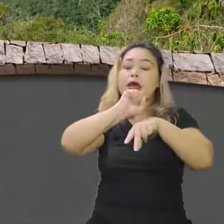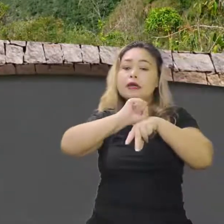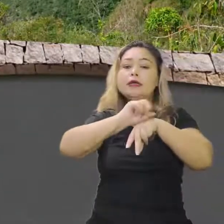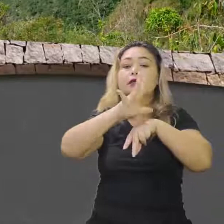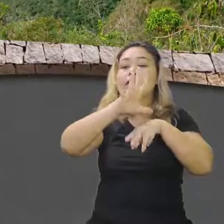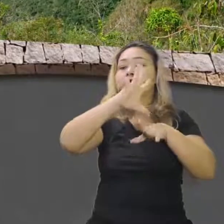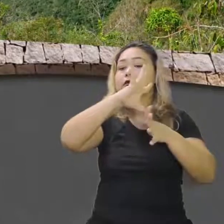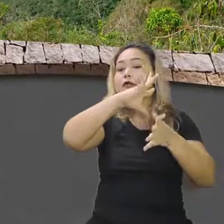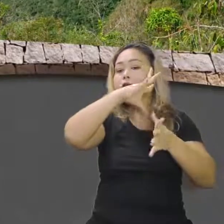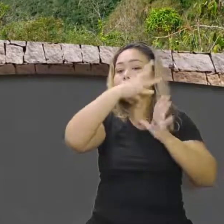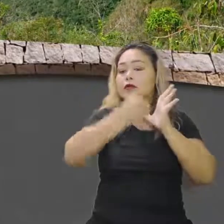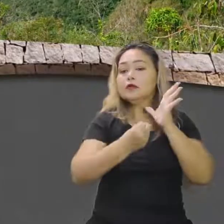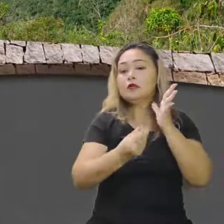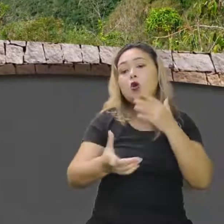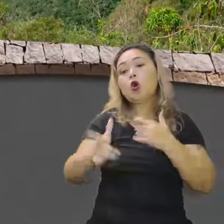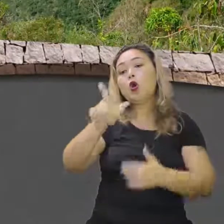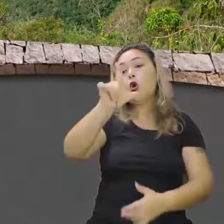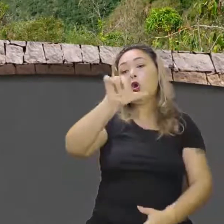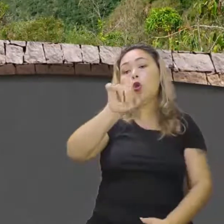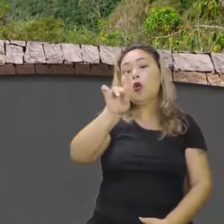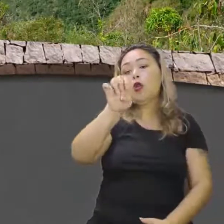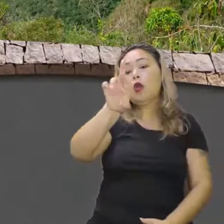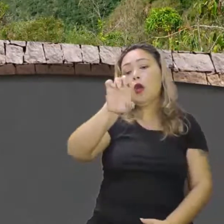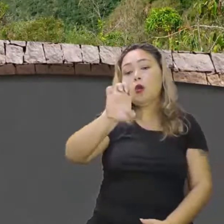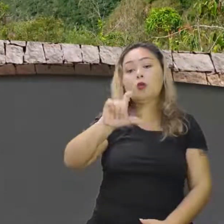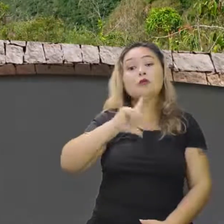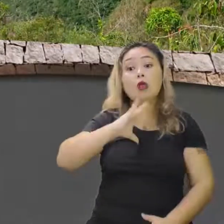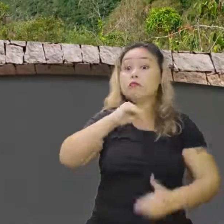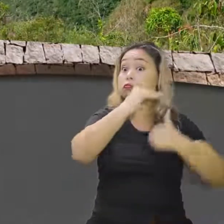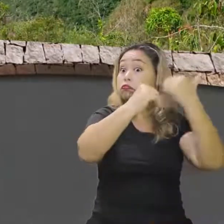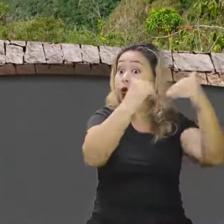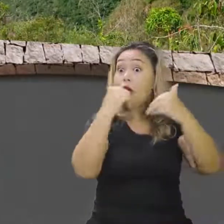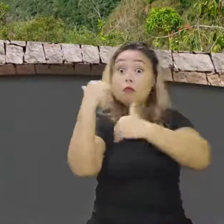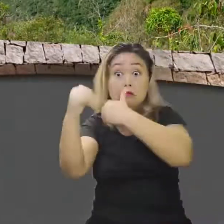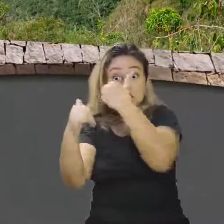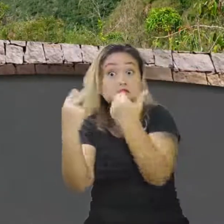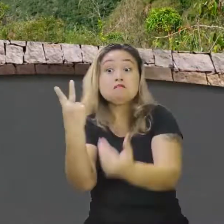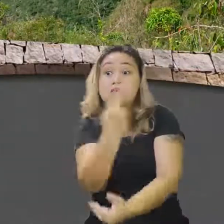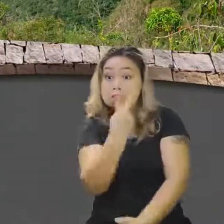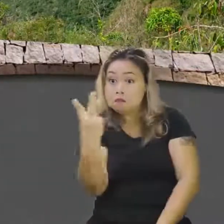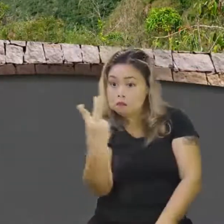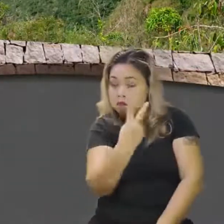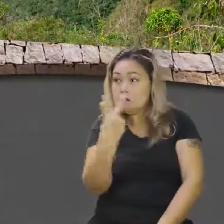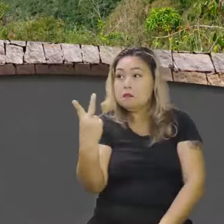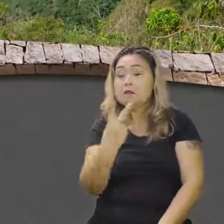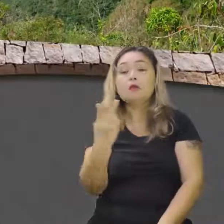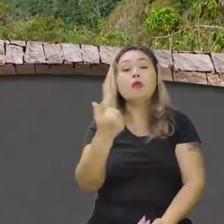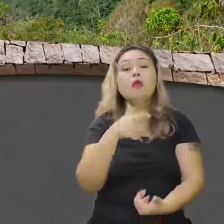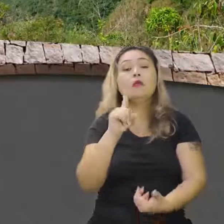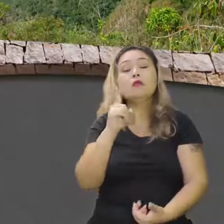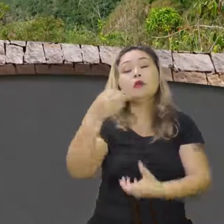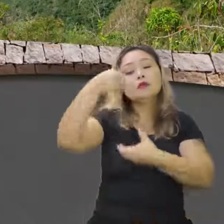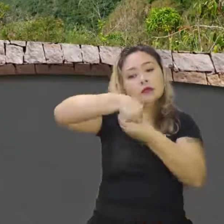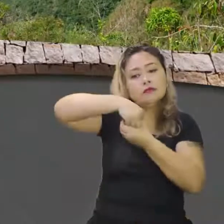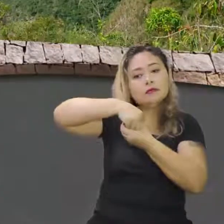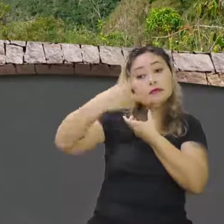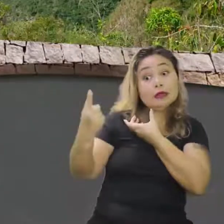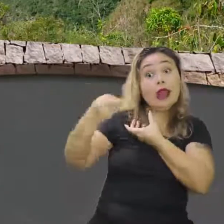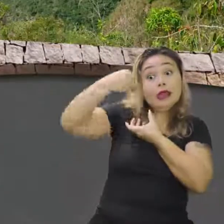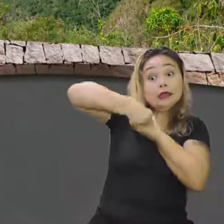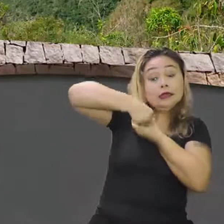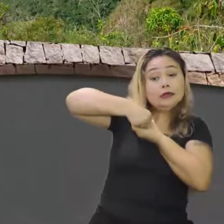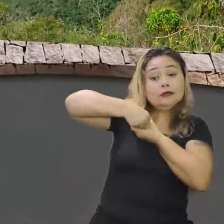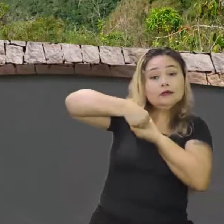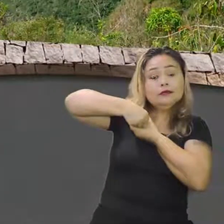e Londres da Amazônia. Tão grande era o desenvolvimento. Mas quem estava aqui dentro